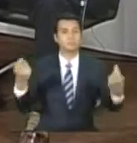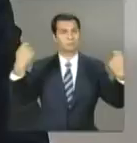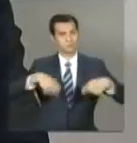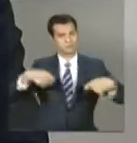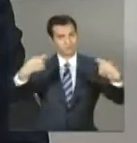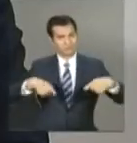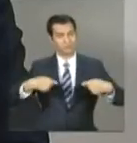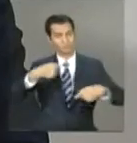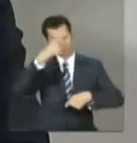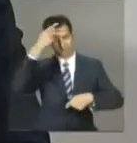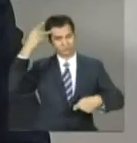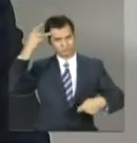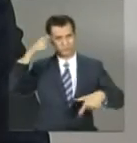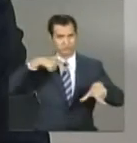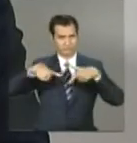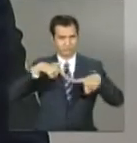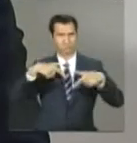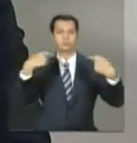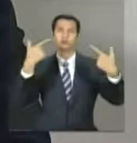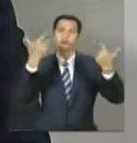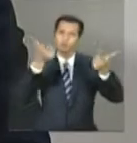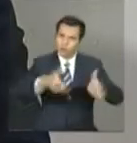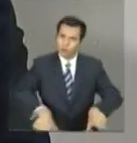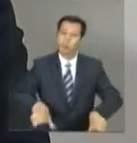dentro do cadastro único, os dados,